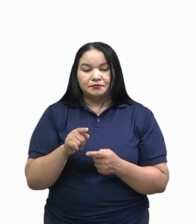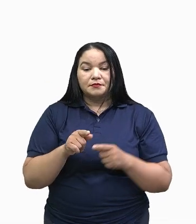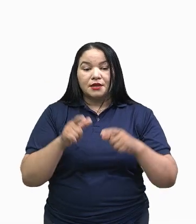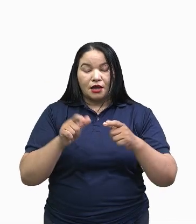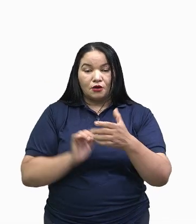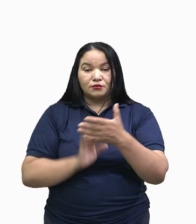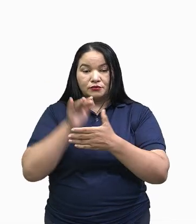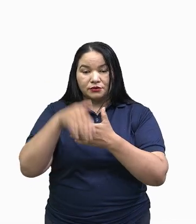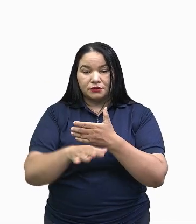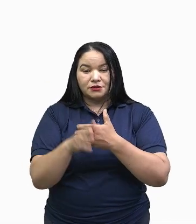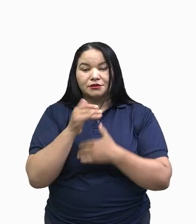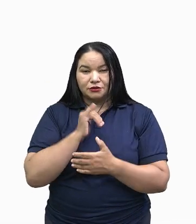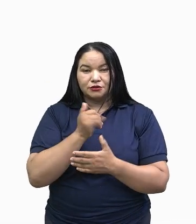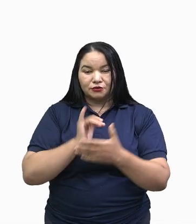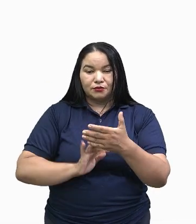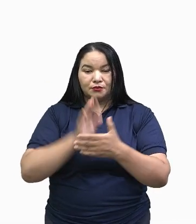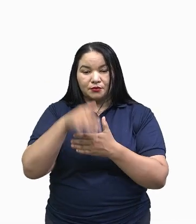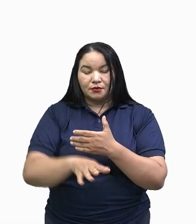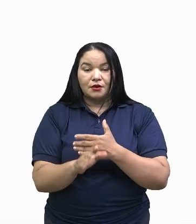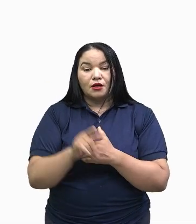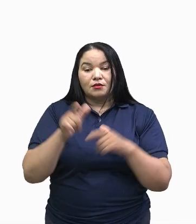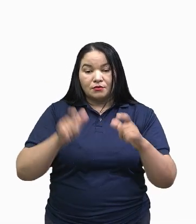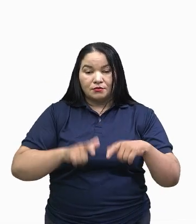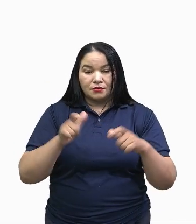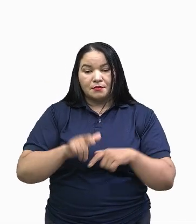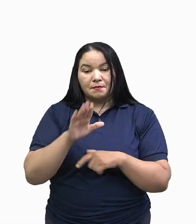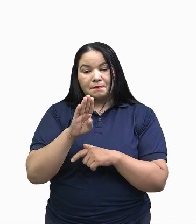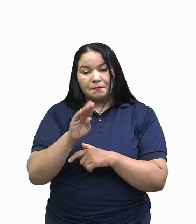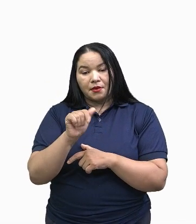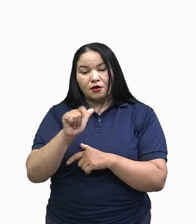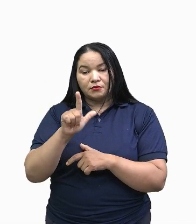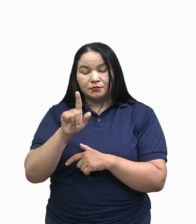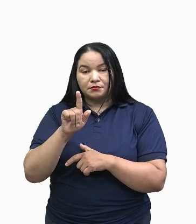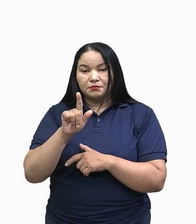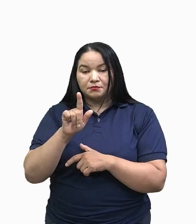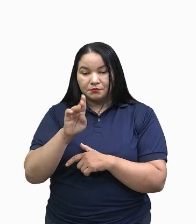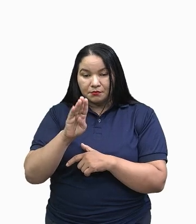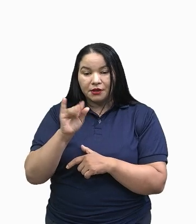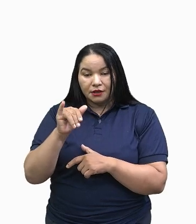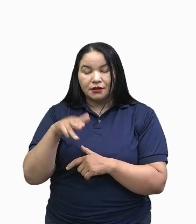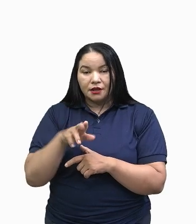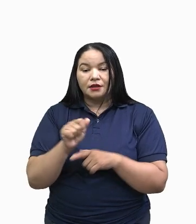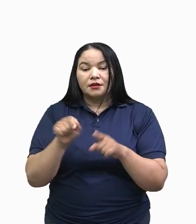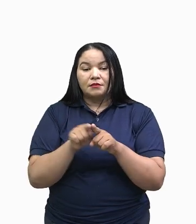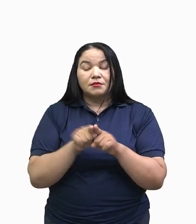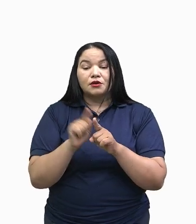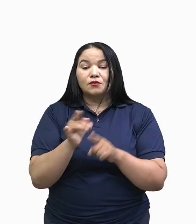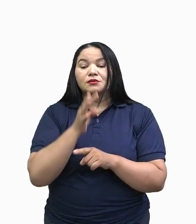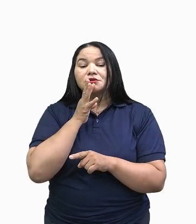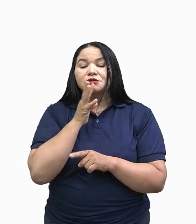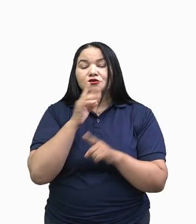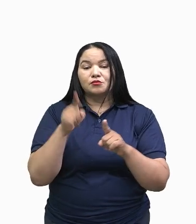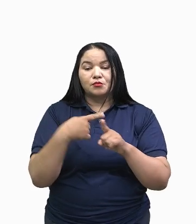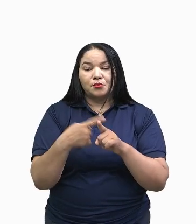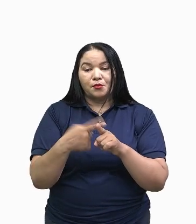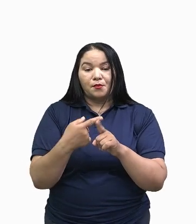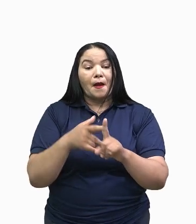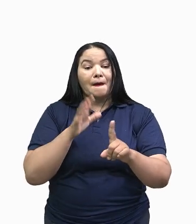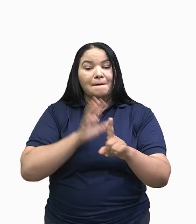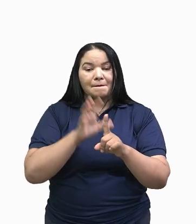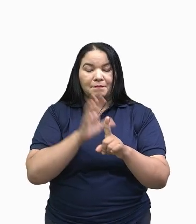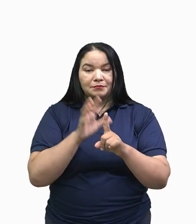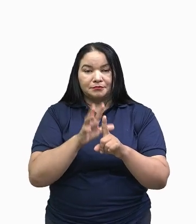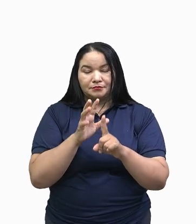um exemplo mais antigo, localizado no Amazonas, conhecido pelos seus altos impactos